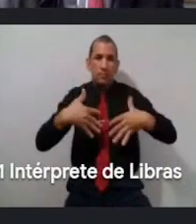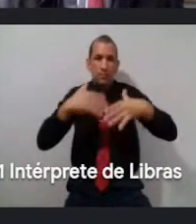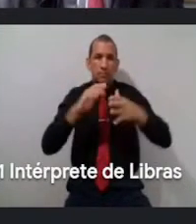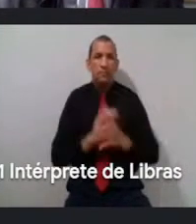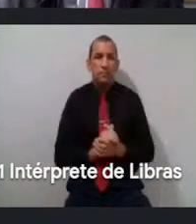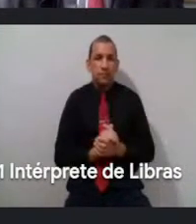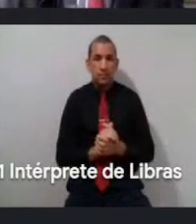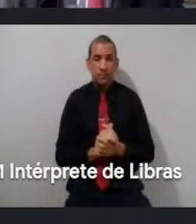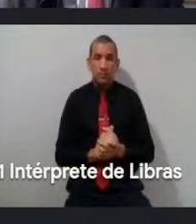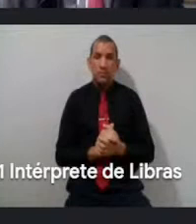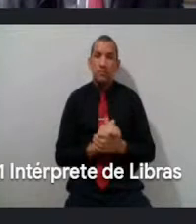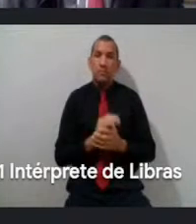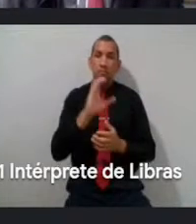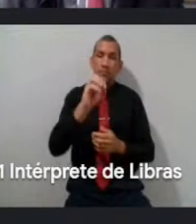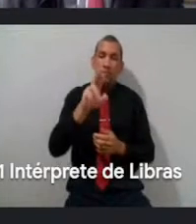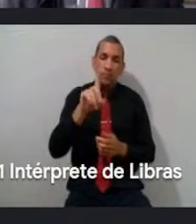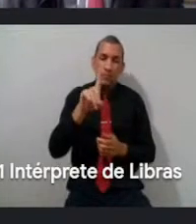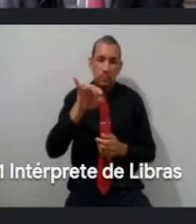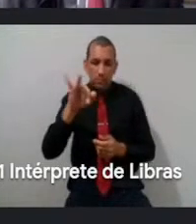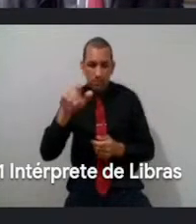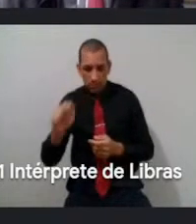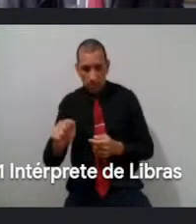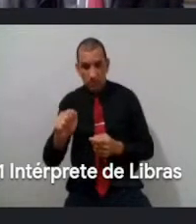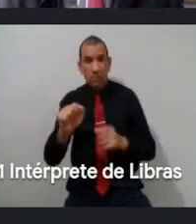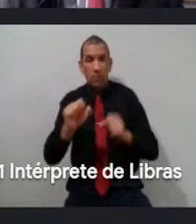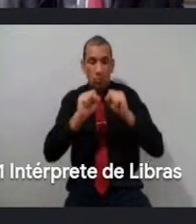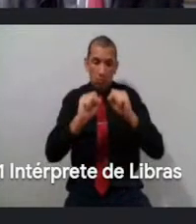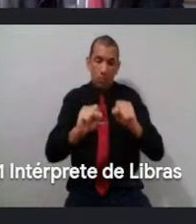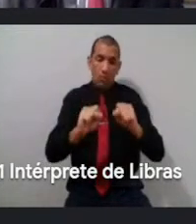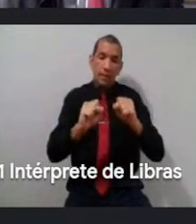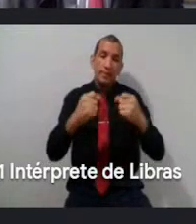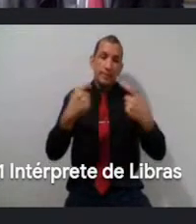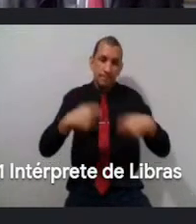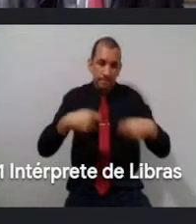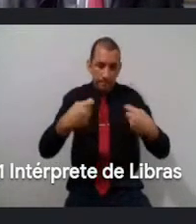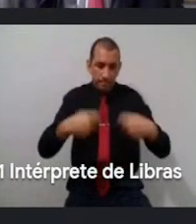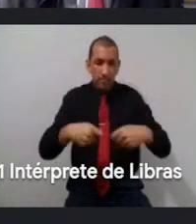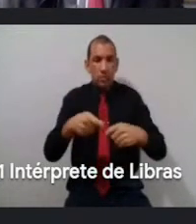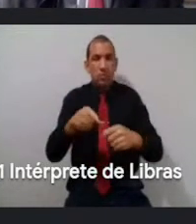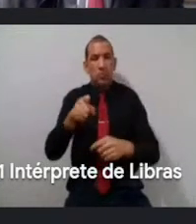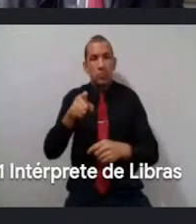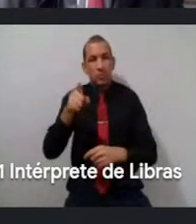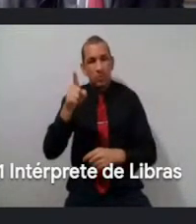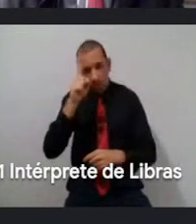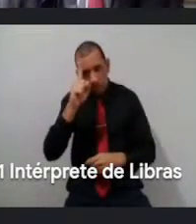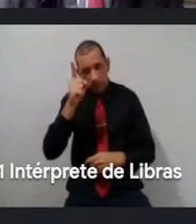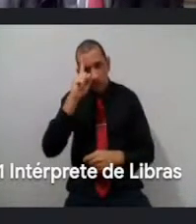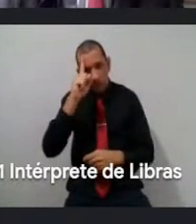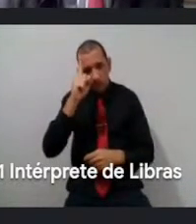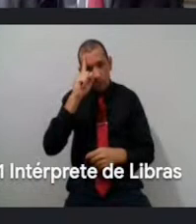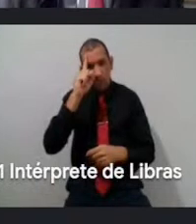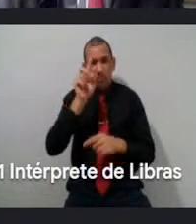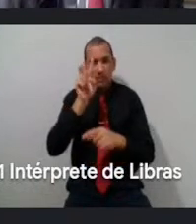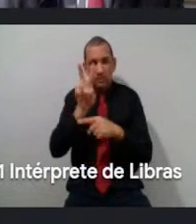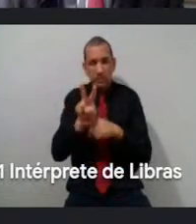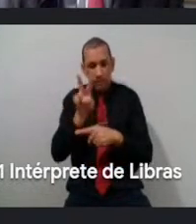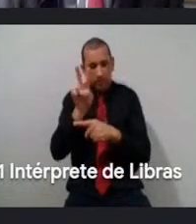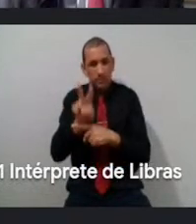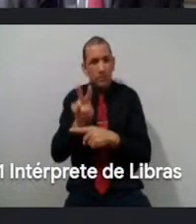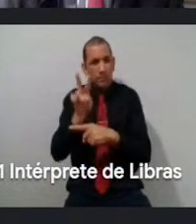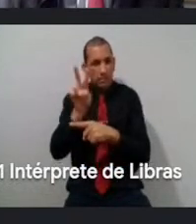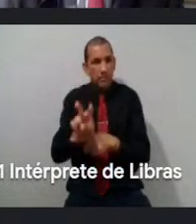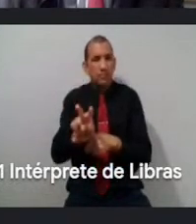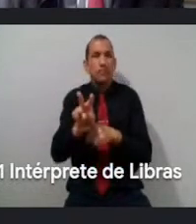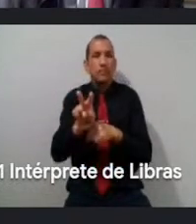a corregedoria pode e deve tempo todo é acompanhares